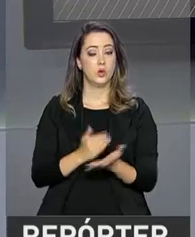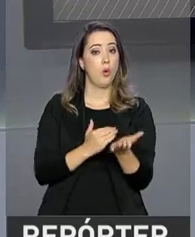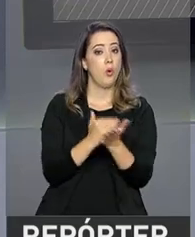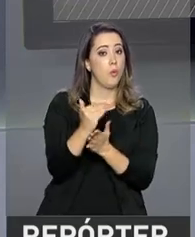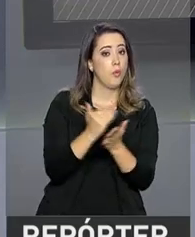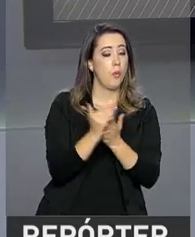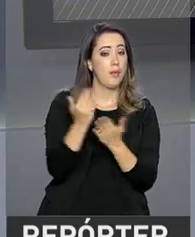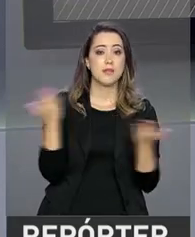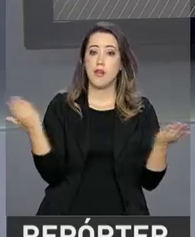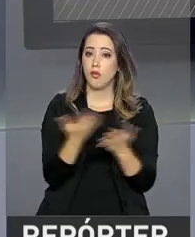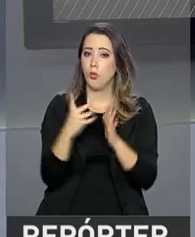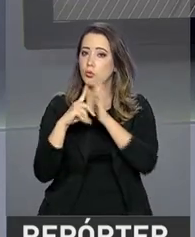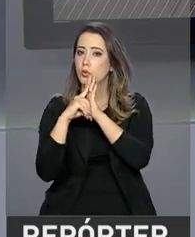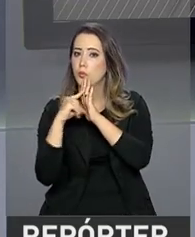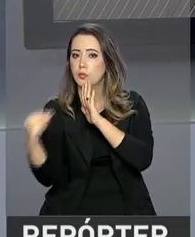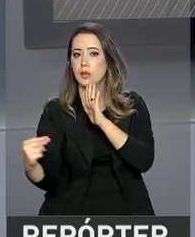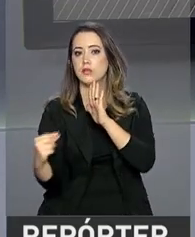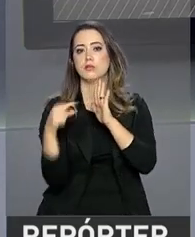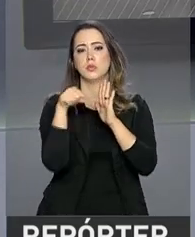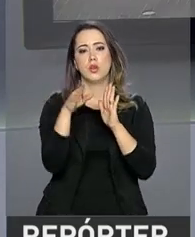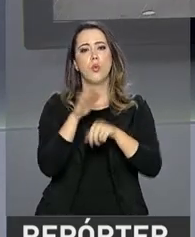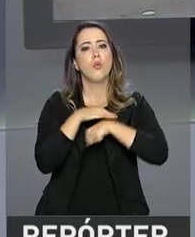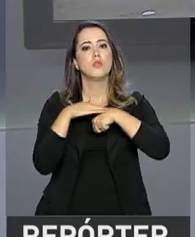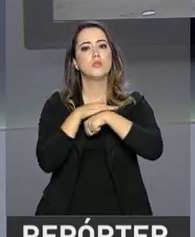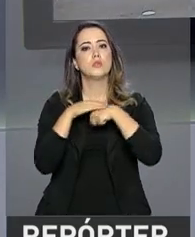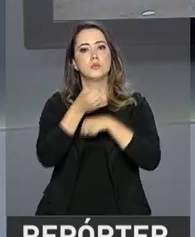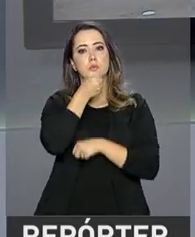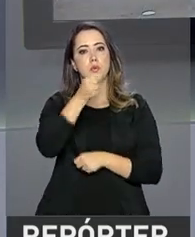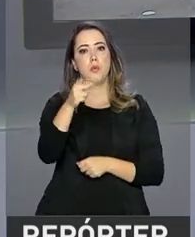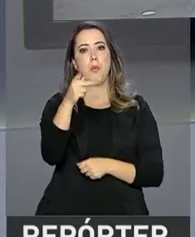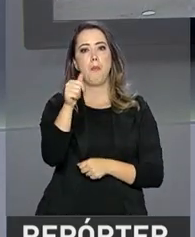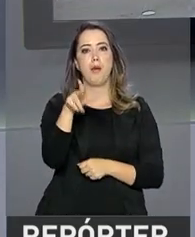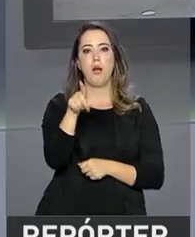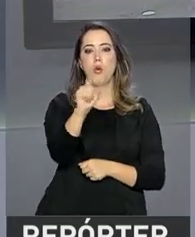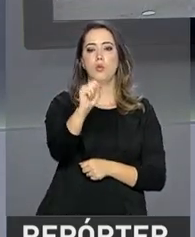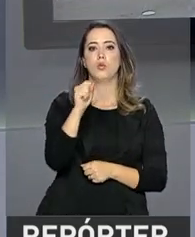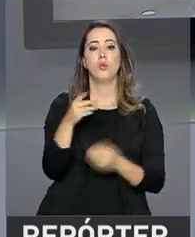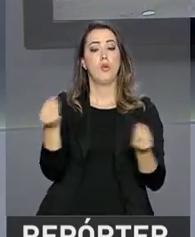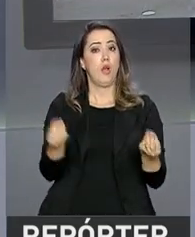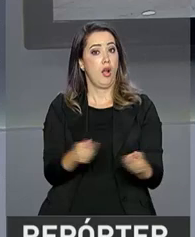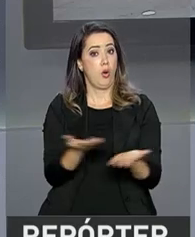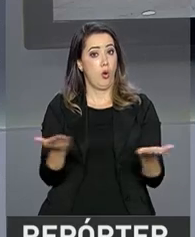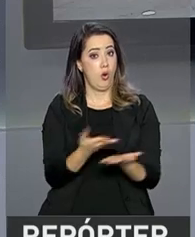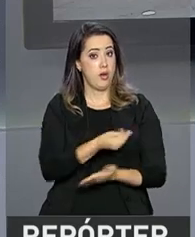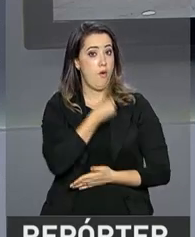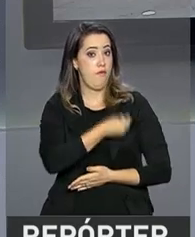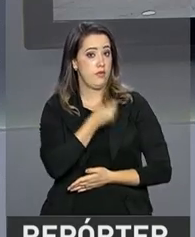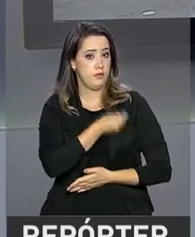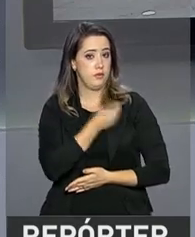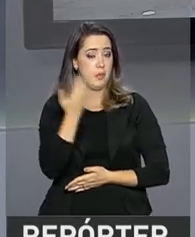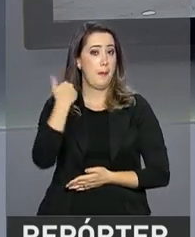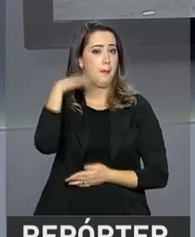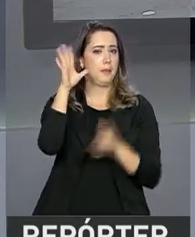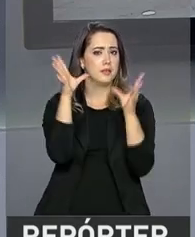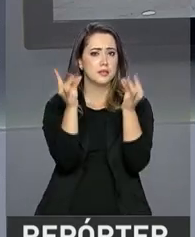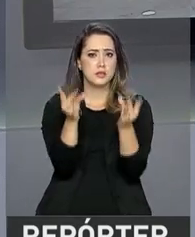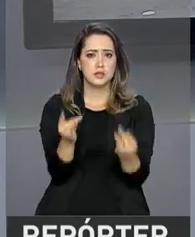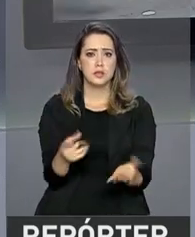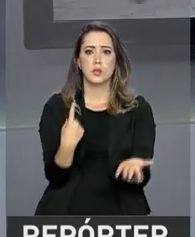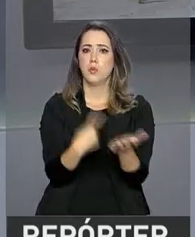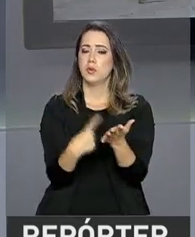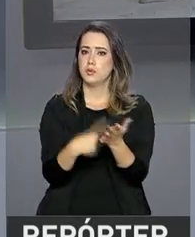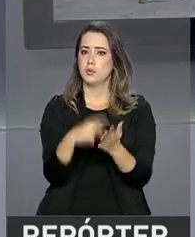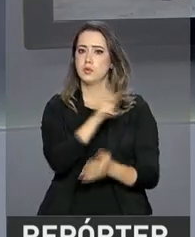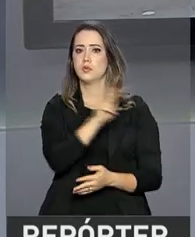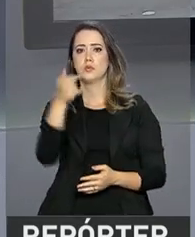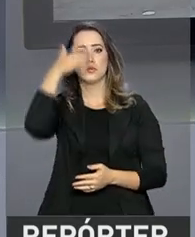gente vai direto para o Palácio do Planalto conversar com o repórter Paulo La Sálvia, que tem ao vivo mais detalhes sobre a agenda do